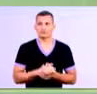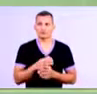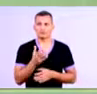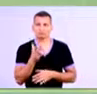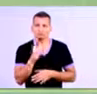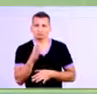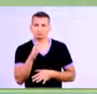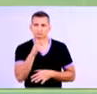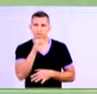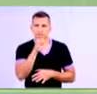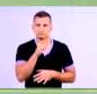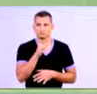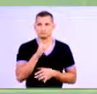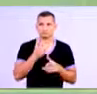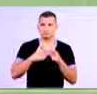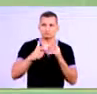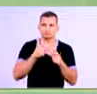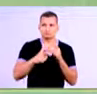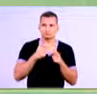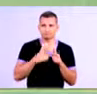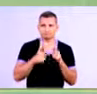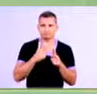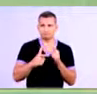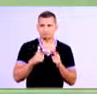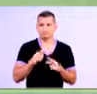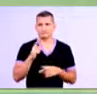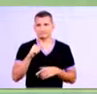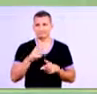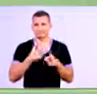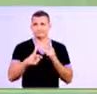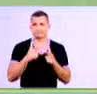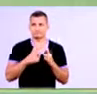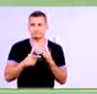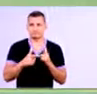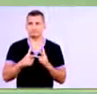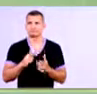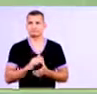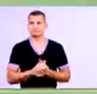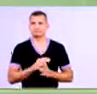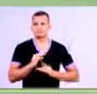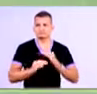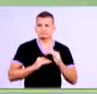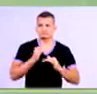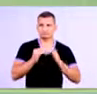aqui, tá? Um dos maiores problemas que nós temos ao desenvolver projetos